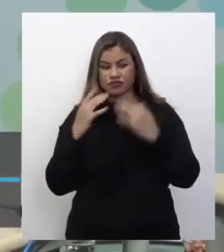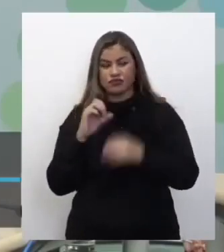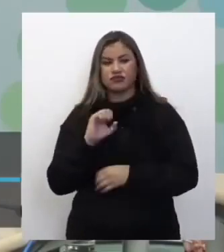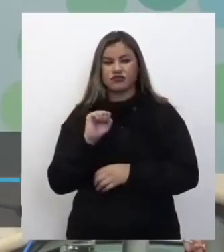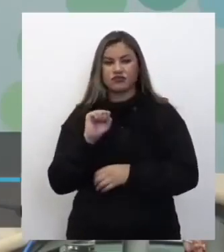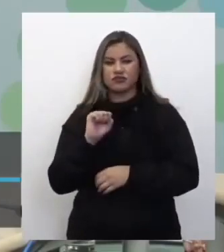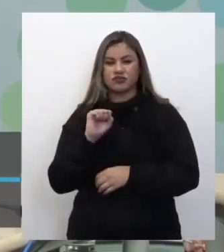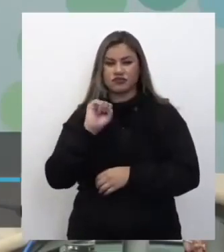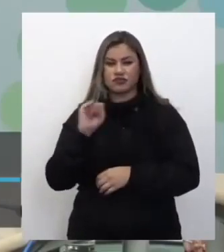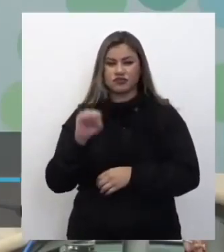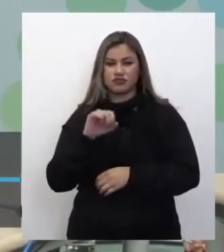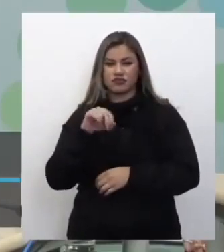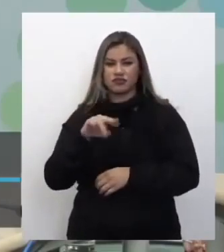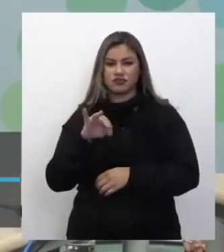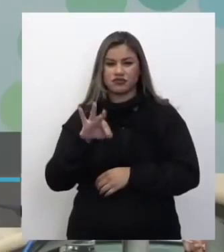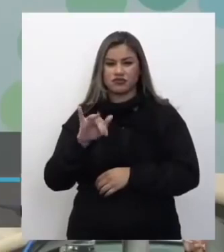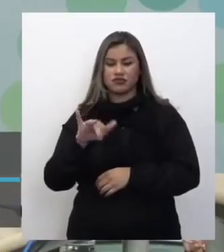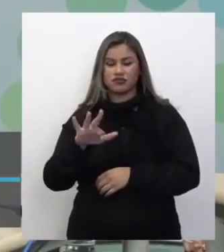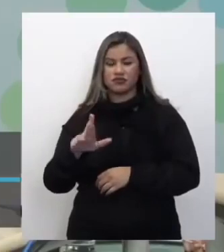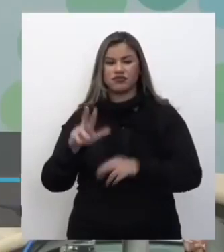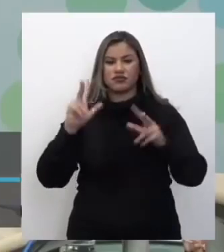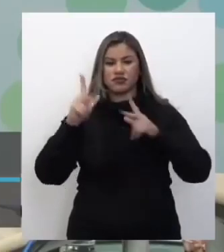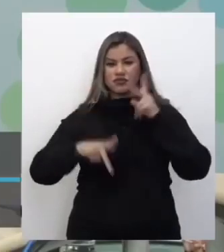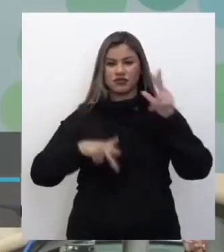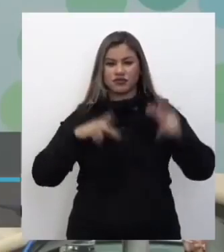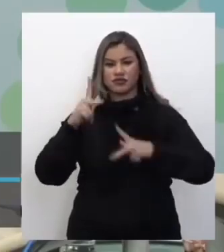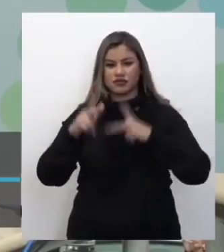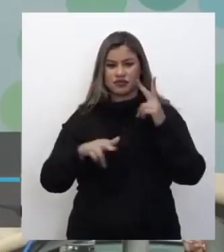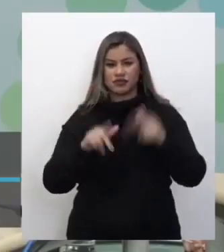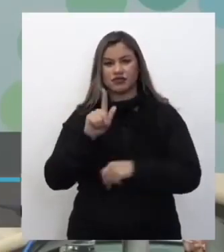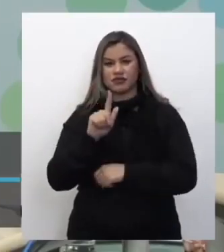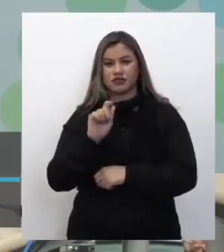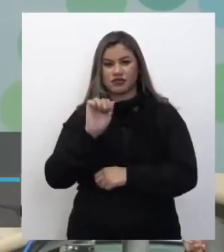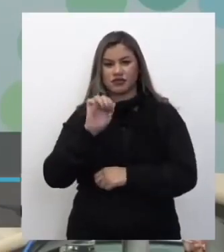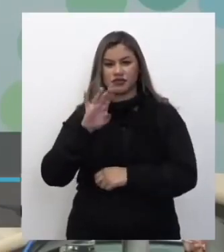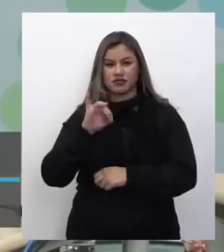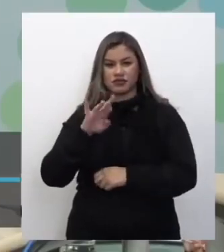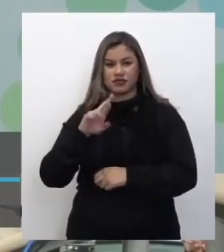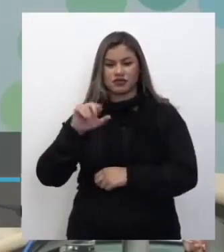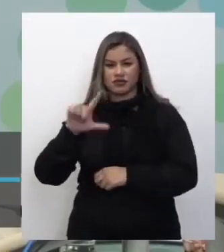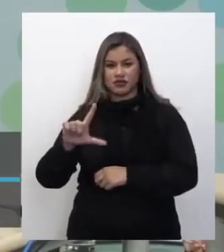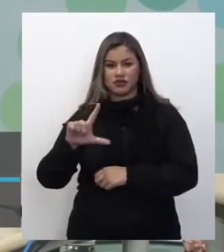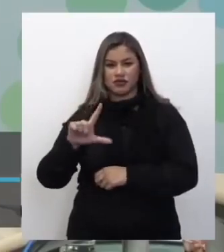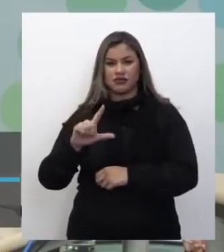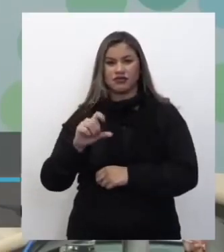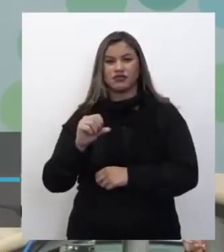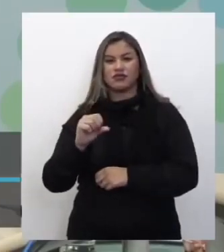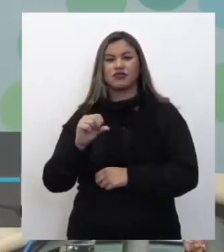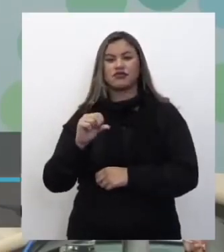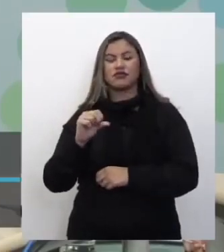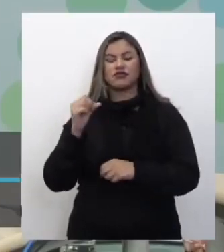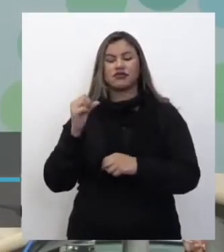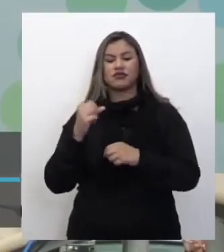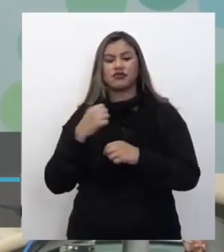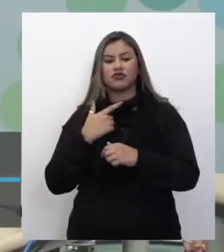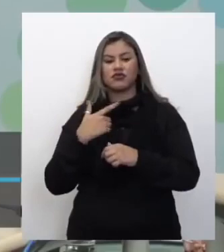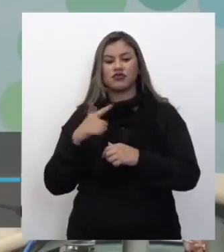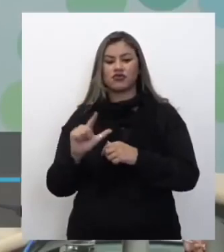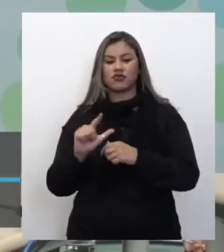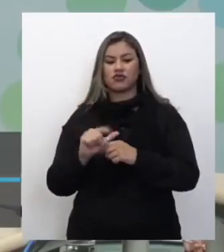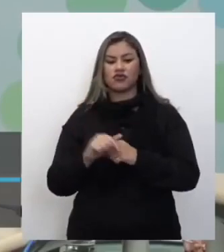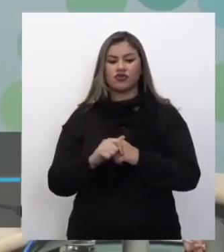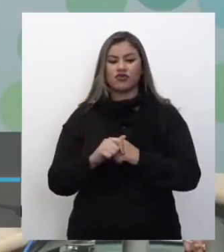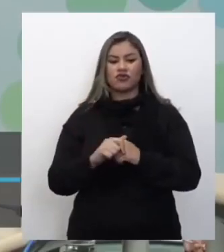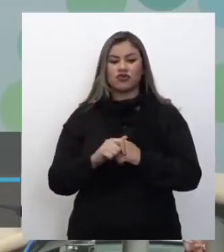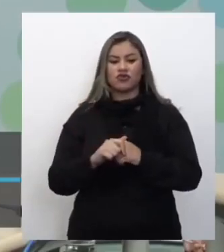séries. Gabriel Henrique, comédia. E o Avi Novaes, musical e